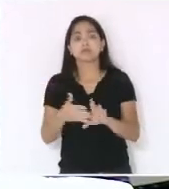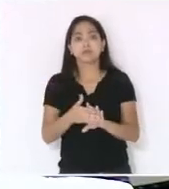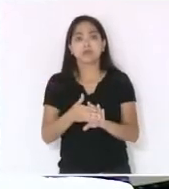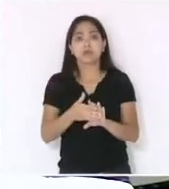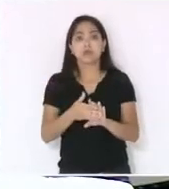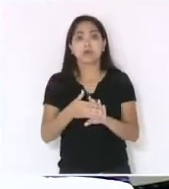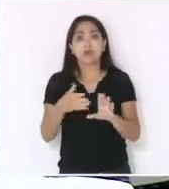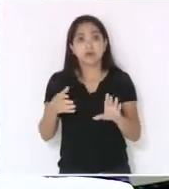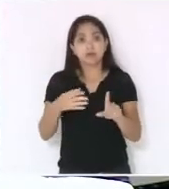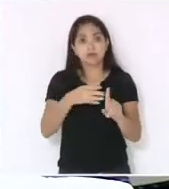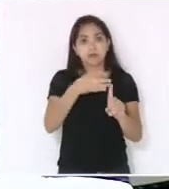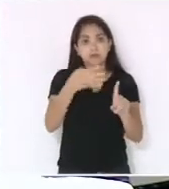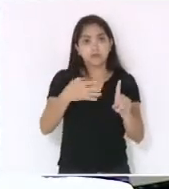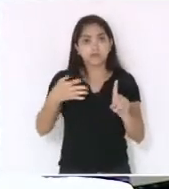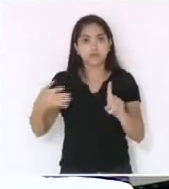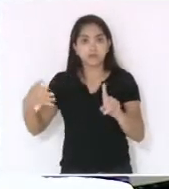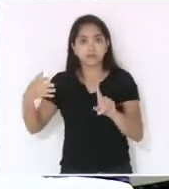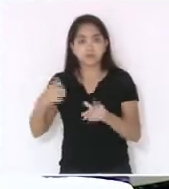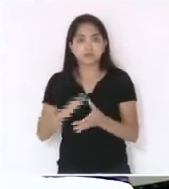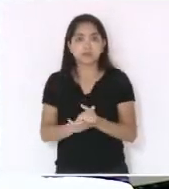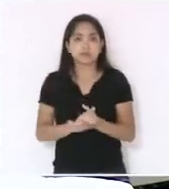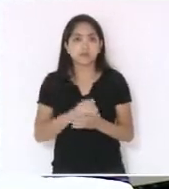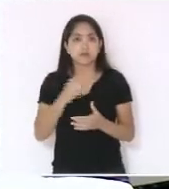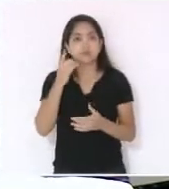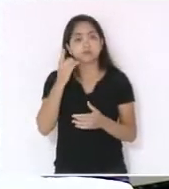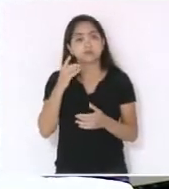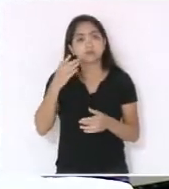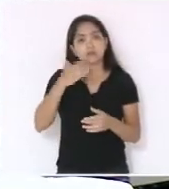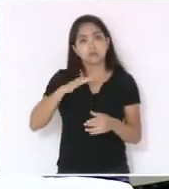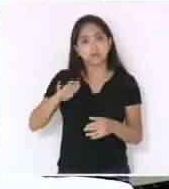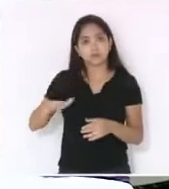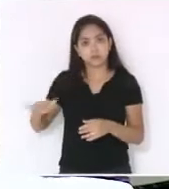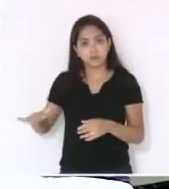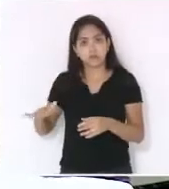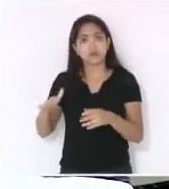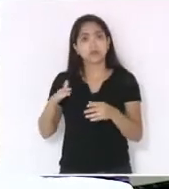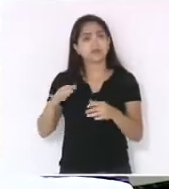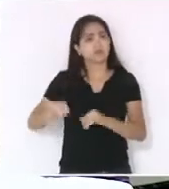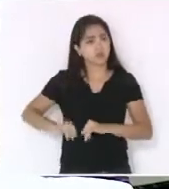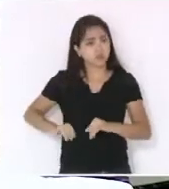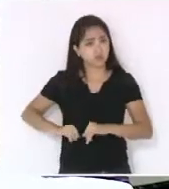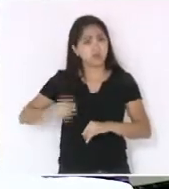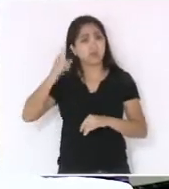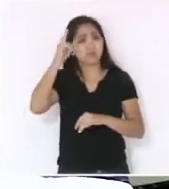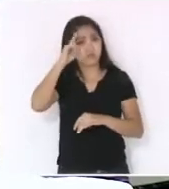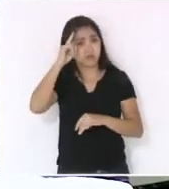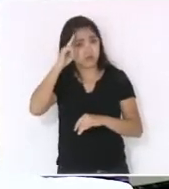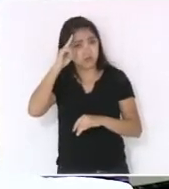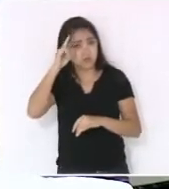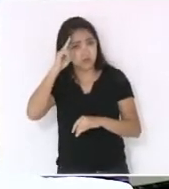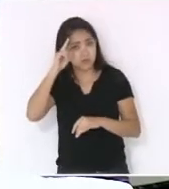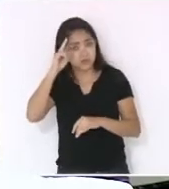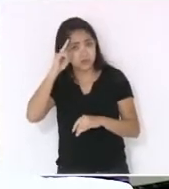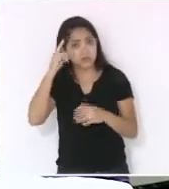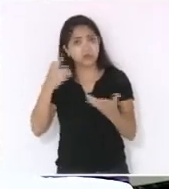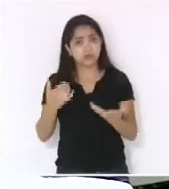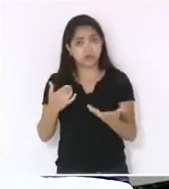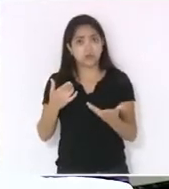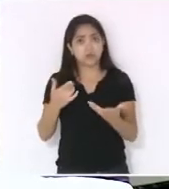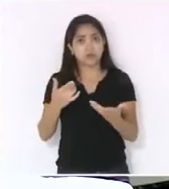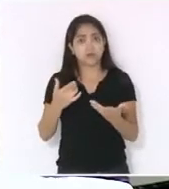A criança LGBT existe e é diariamente violentada, torturada, segregada pelo